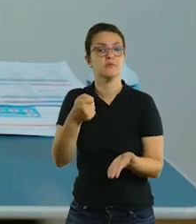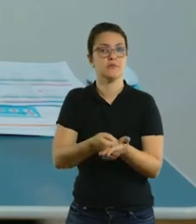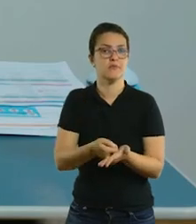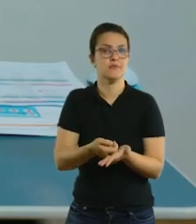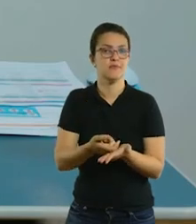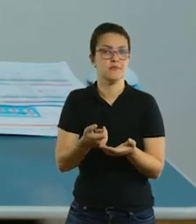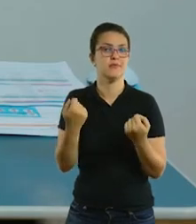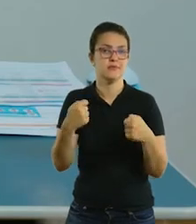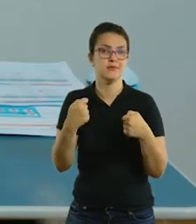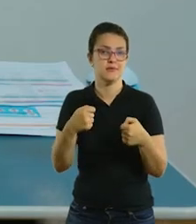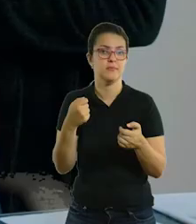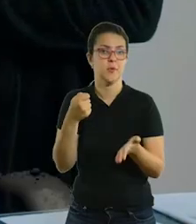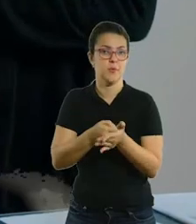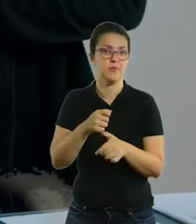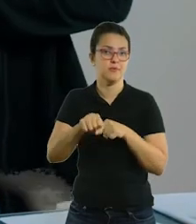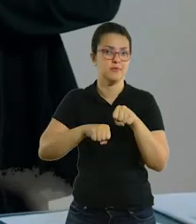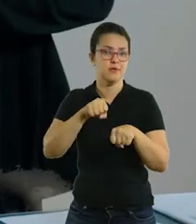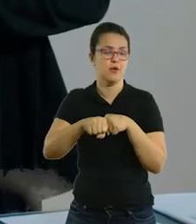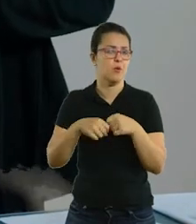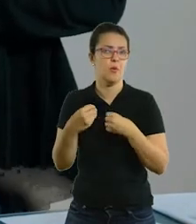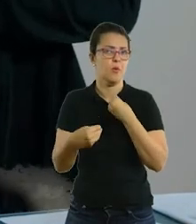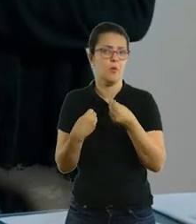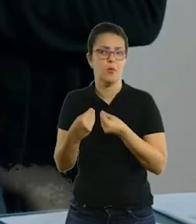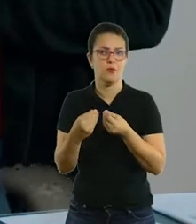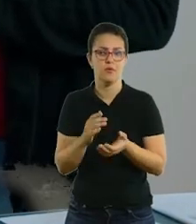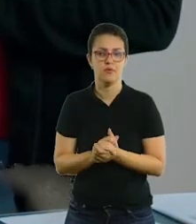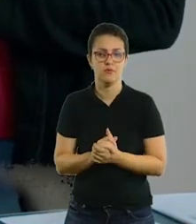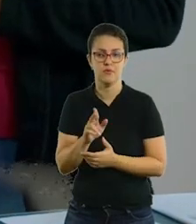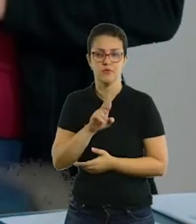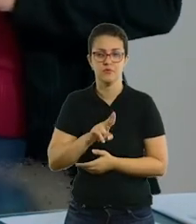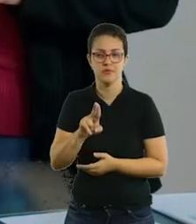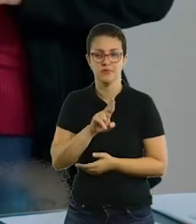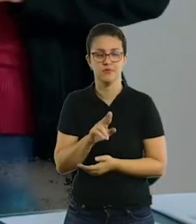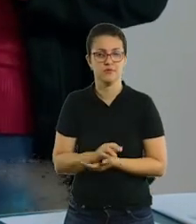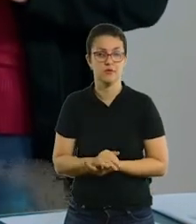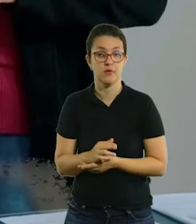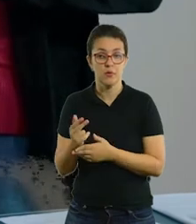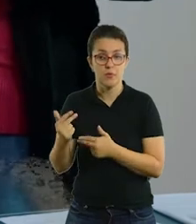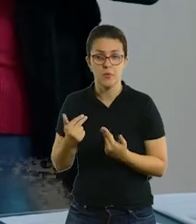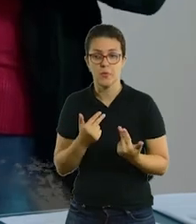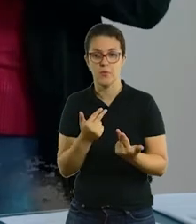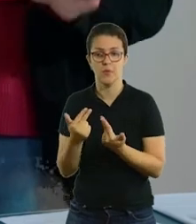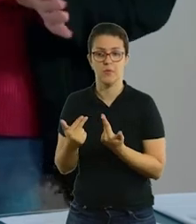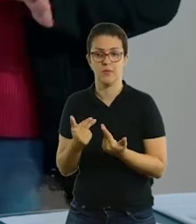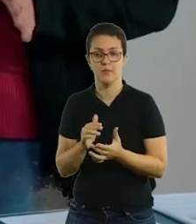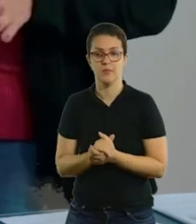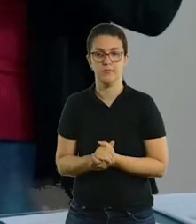a bicicleta? Então, nesse problema, para resolver esse problema, você utilizará o